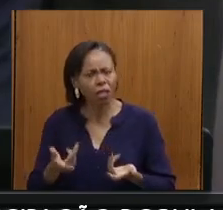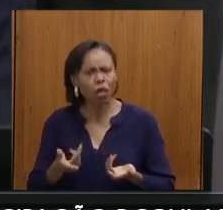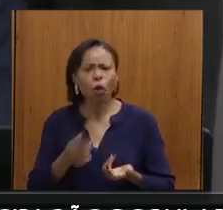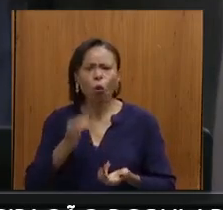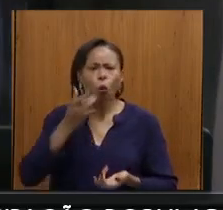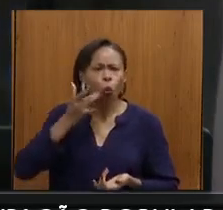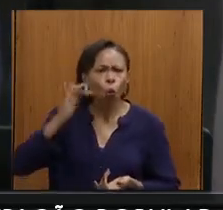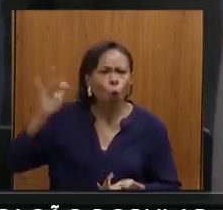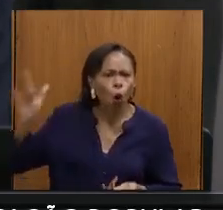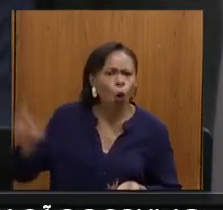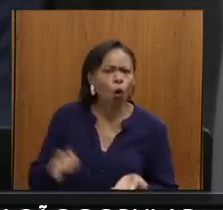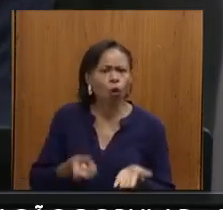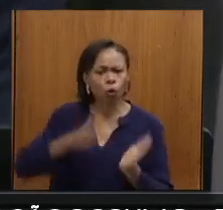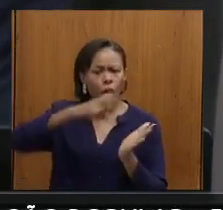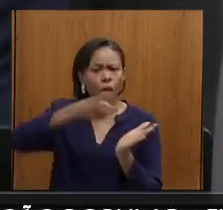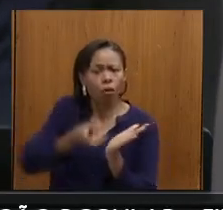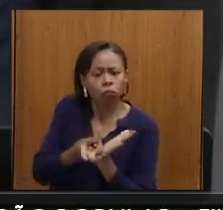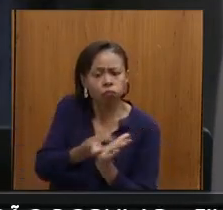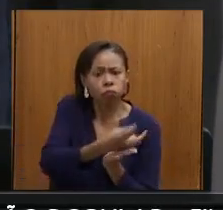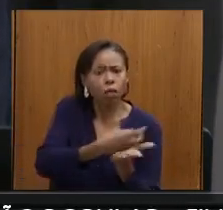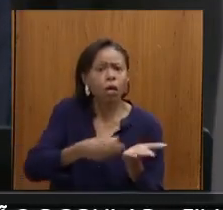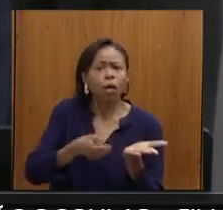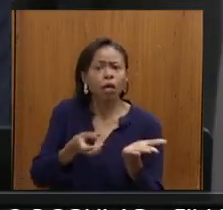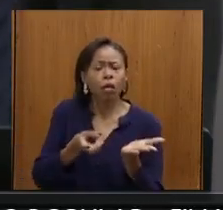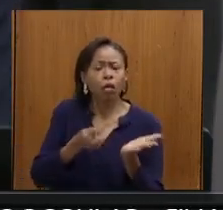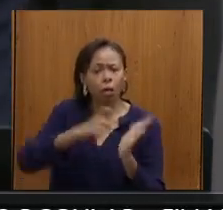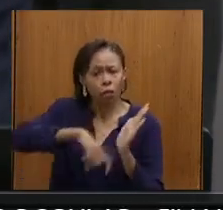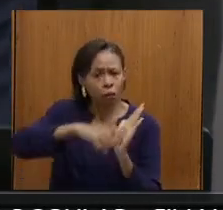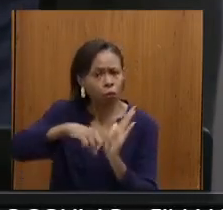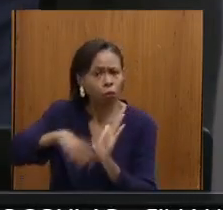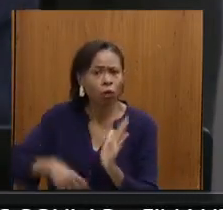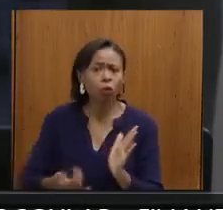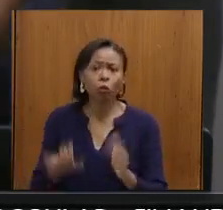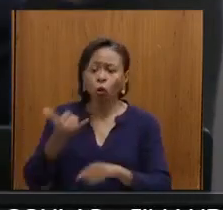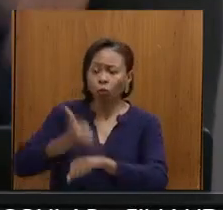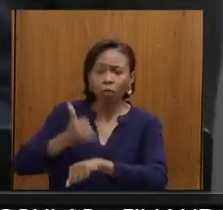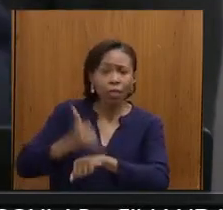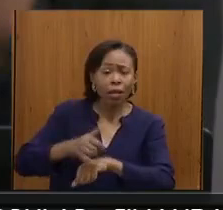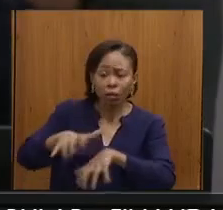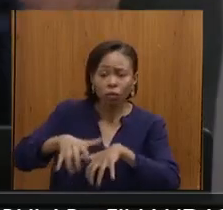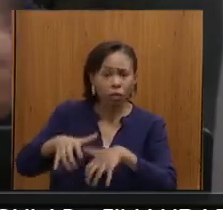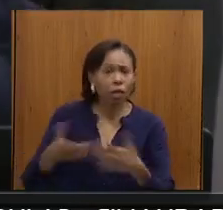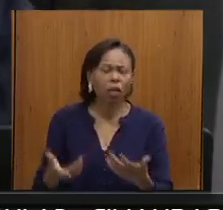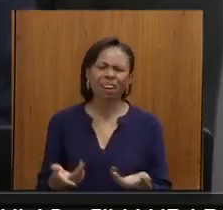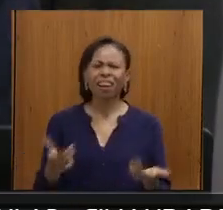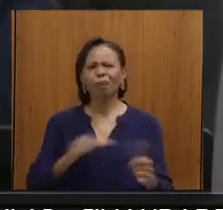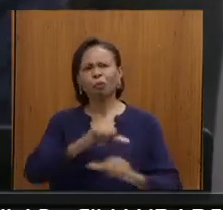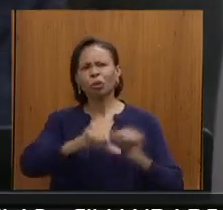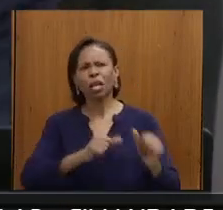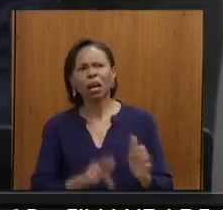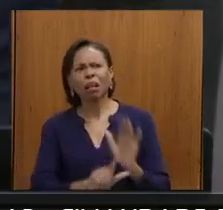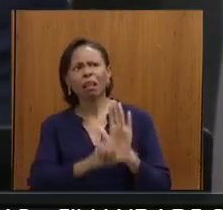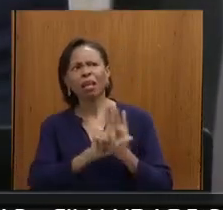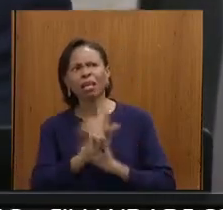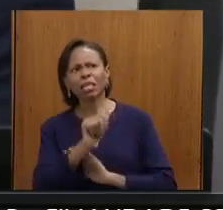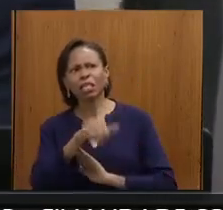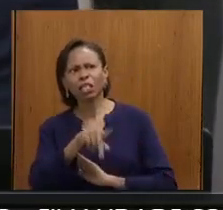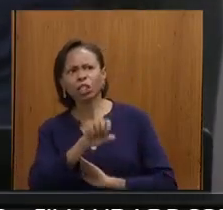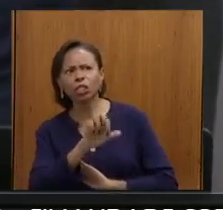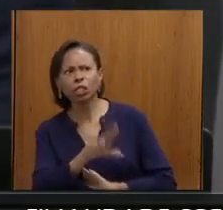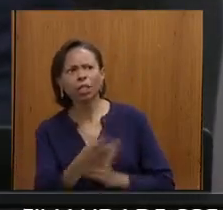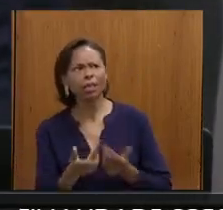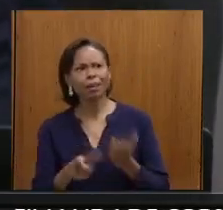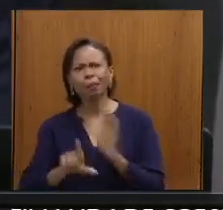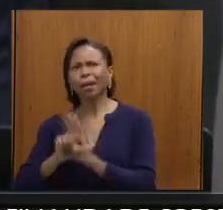tributar o minério de ferro, por que não? Em vez de ficar esperando, mudar a lei candida, mudar a lei não sei de quê, está aí. não